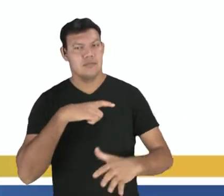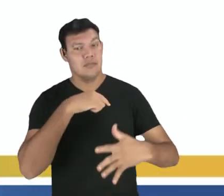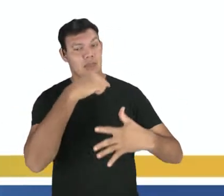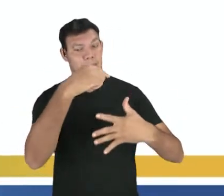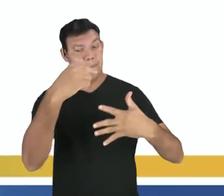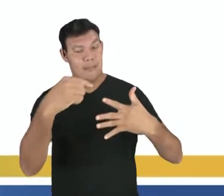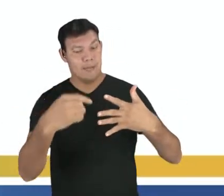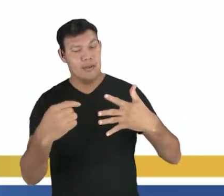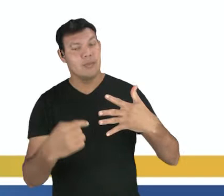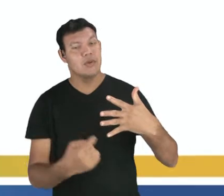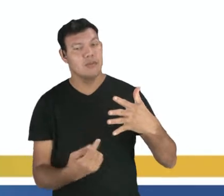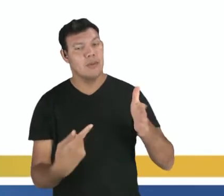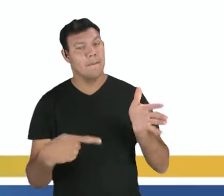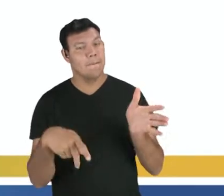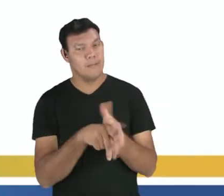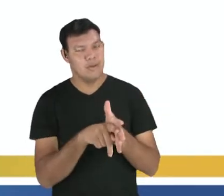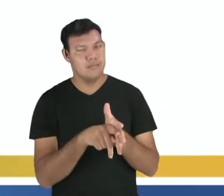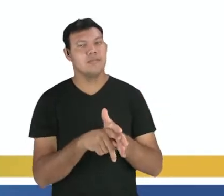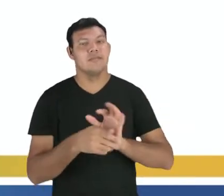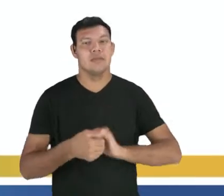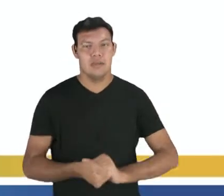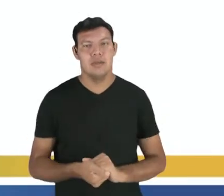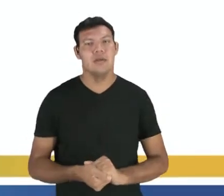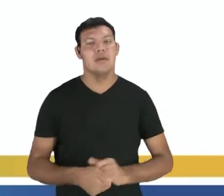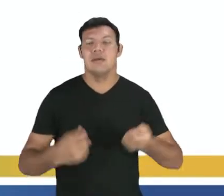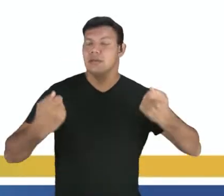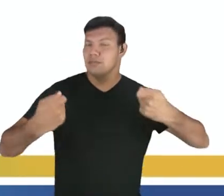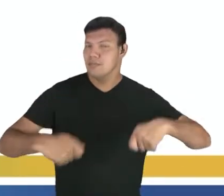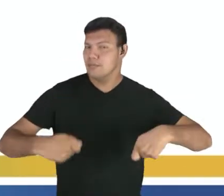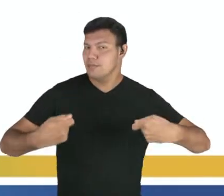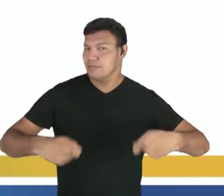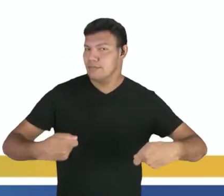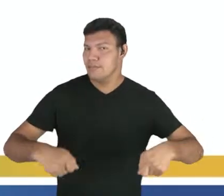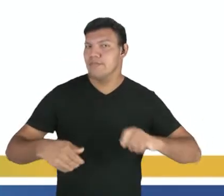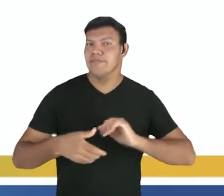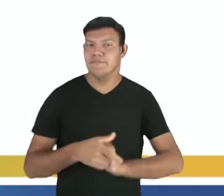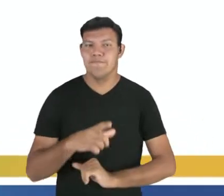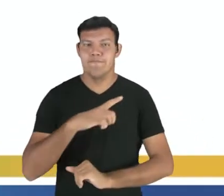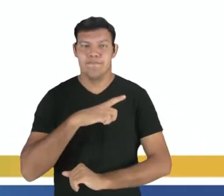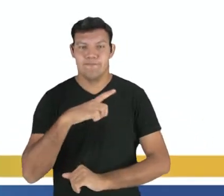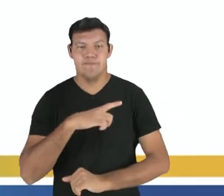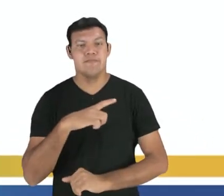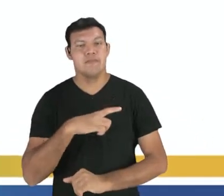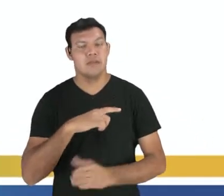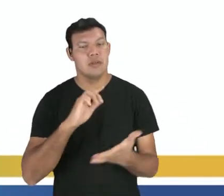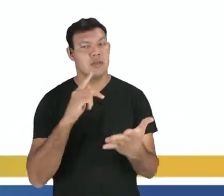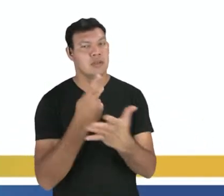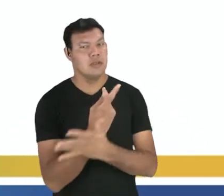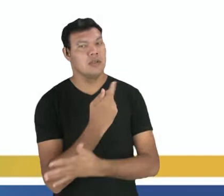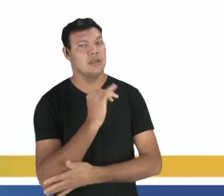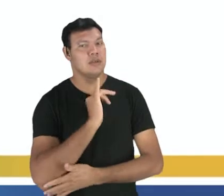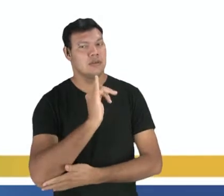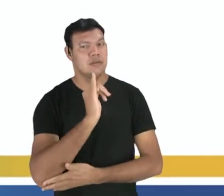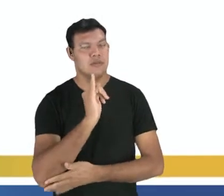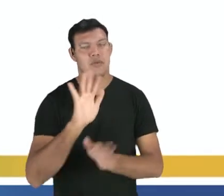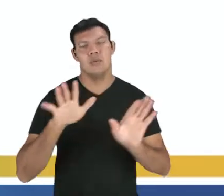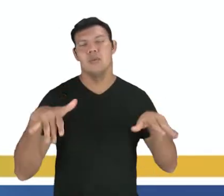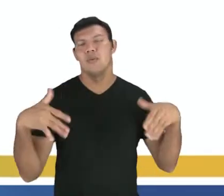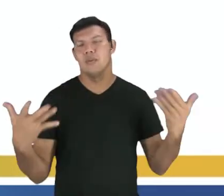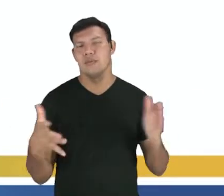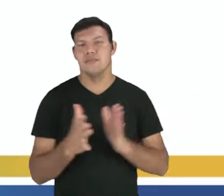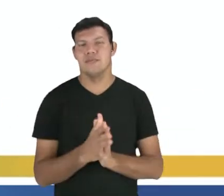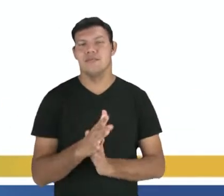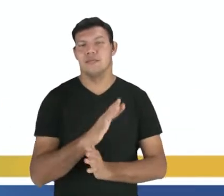elementos né dentro da narrativa que eles precisam é ter para que exista narrativa quais